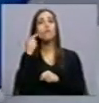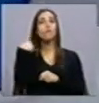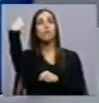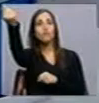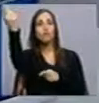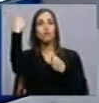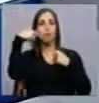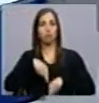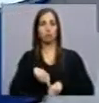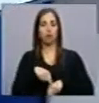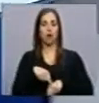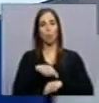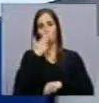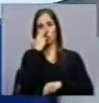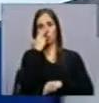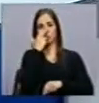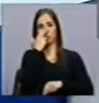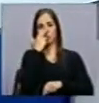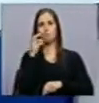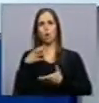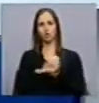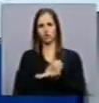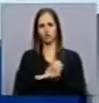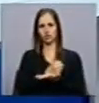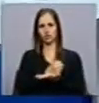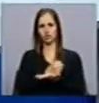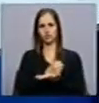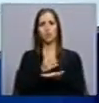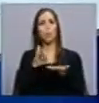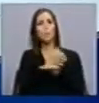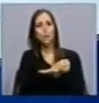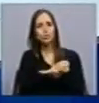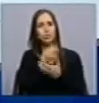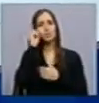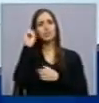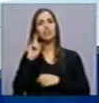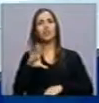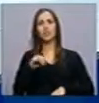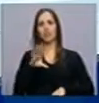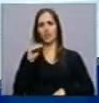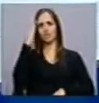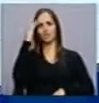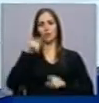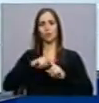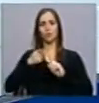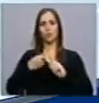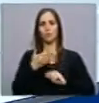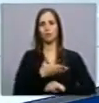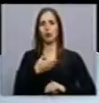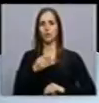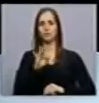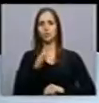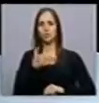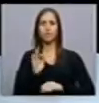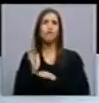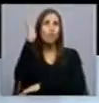para uma curiosidade, foram moscas. Moscas que a 10 de fevereiro de 1947 regressaram de um foguetão